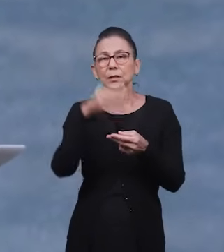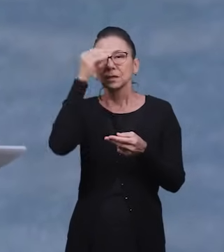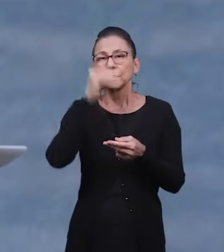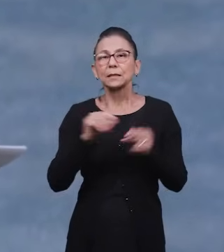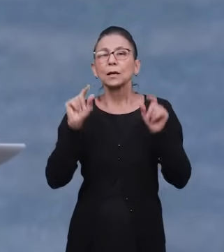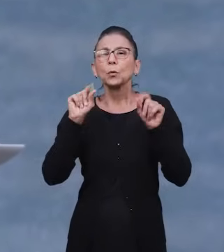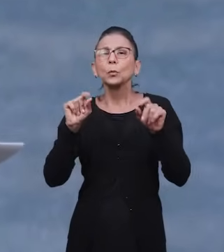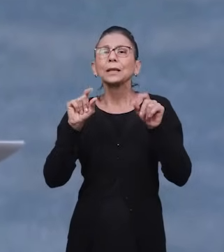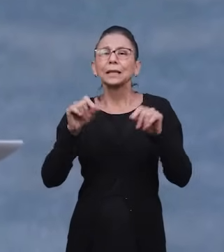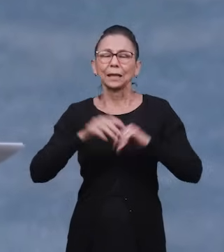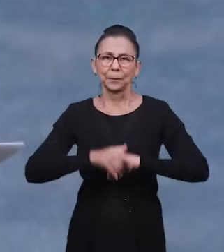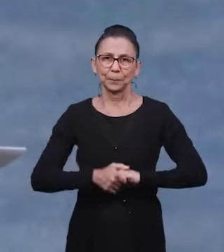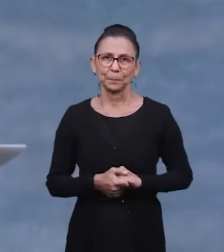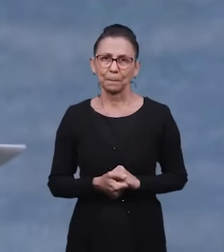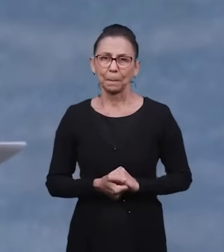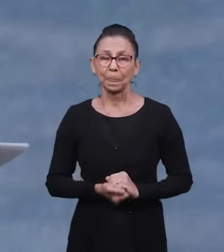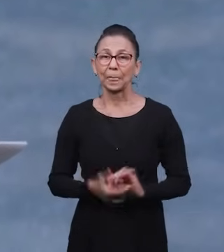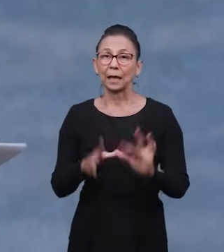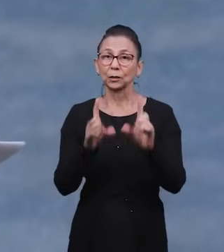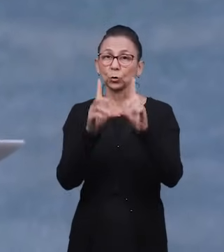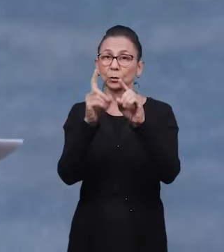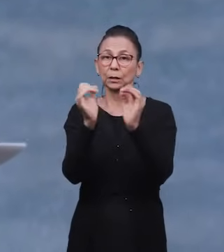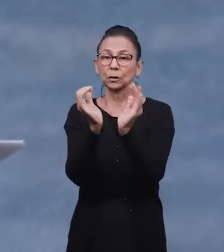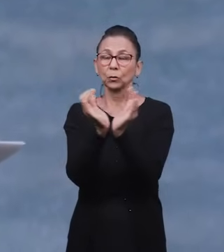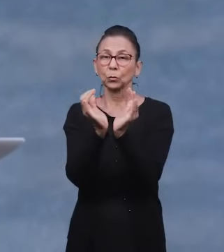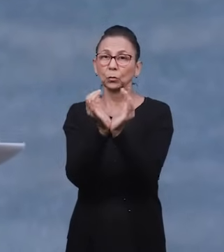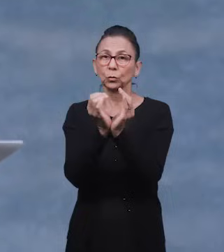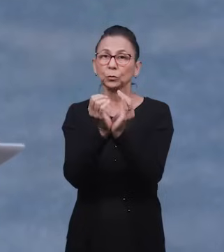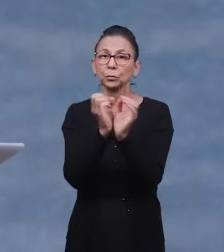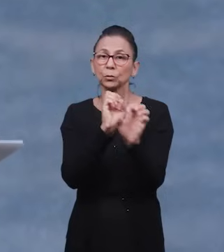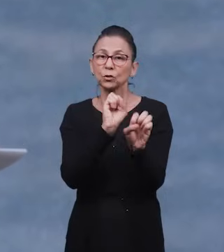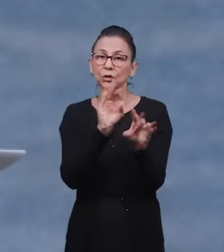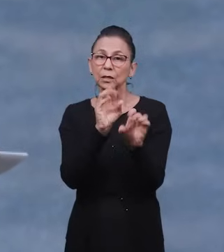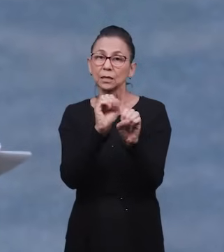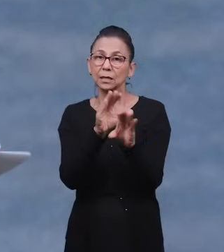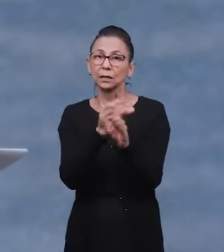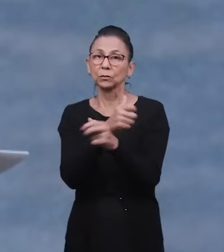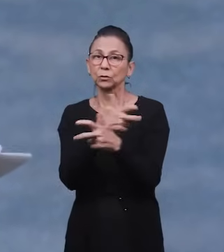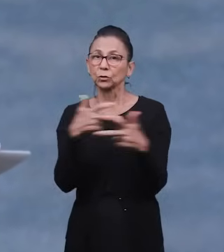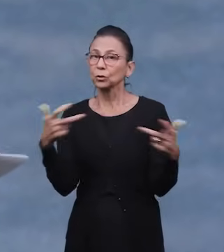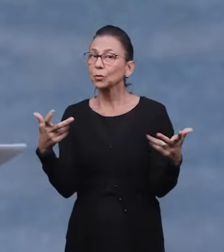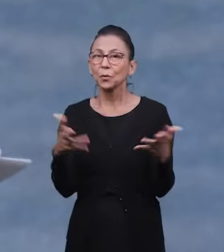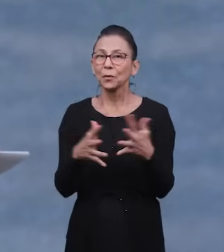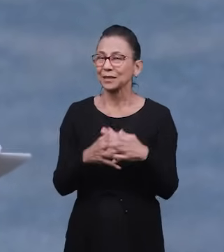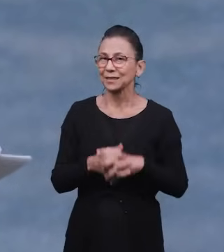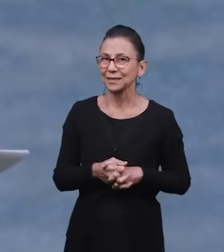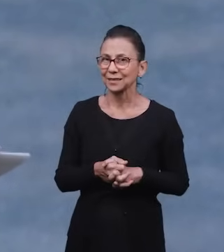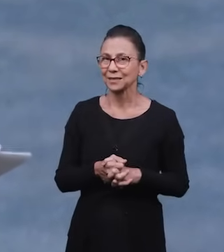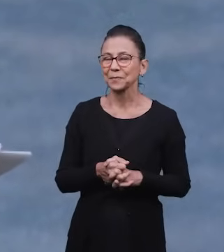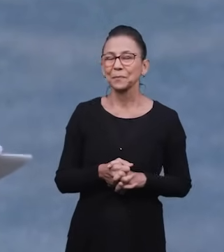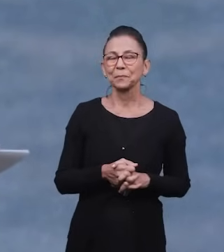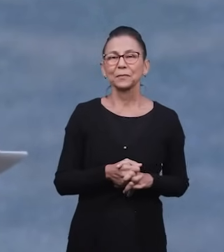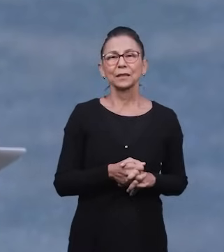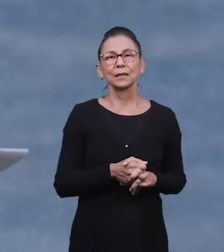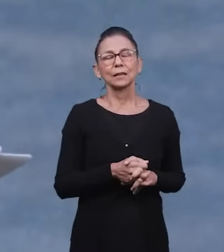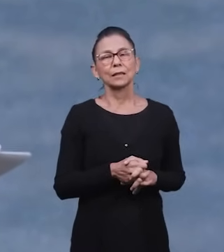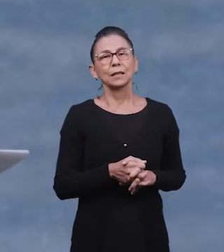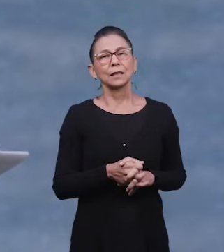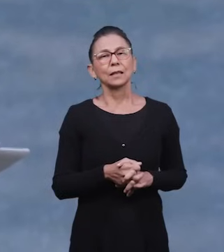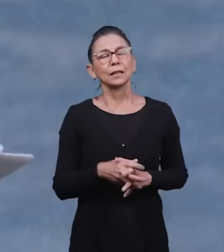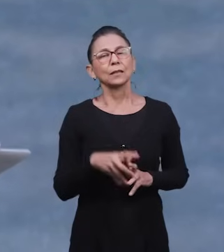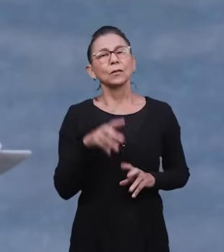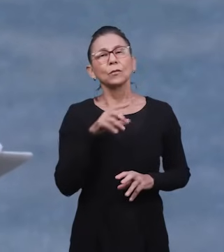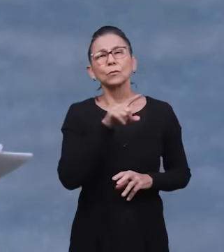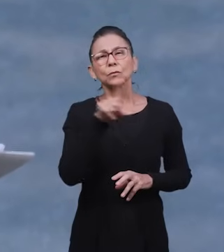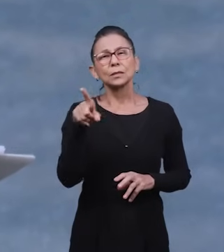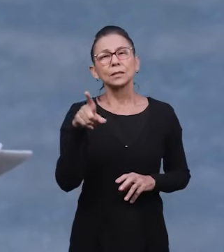só. Ela é um conjunto de ensino que o Espírito Santo nos dá. Você não tem como você viver a experiência que nós temos